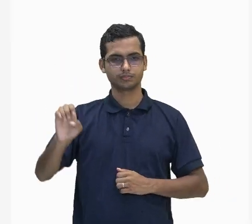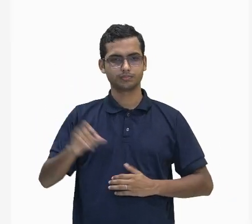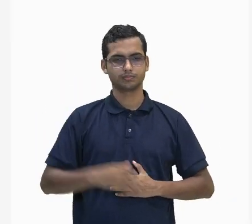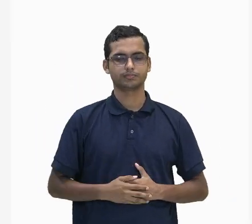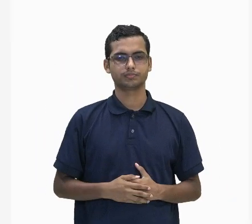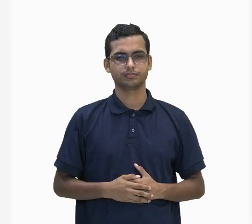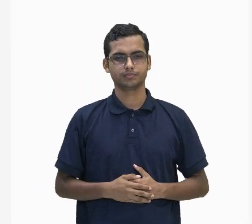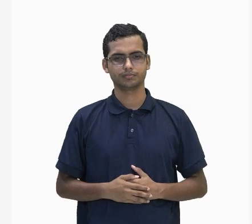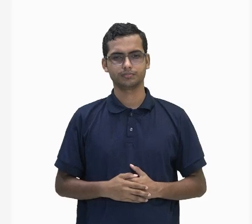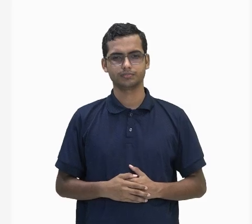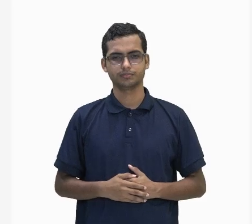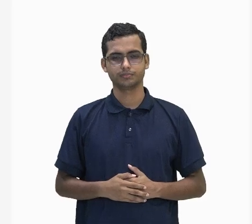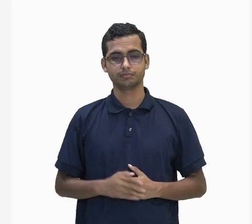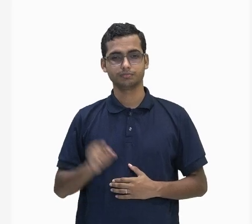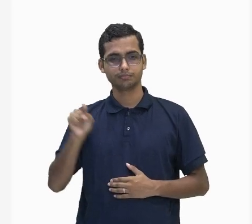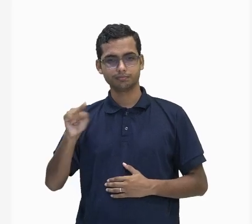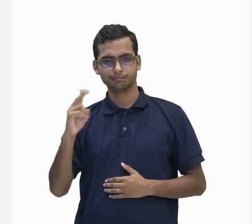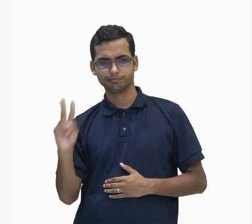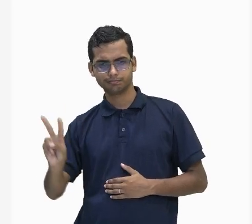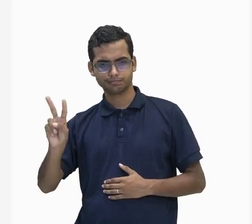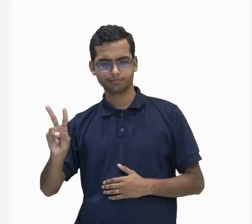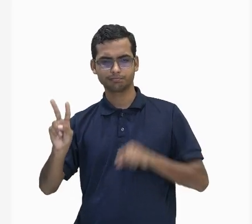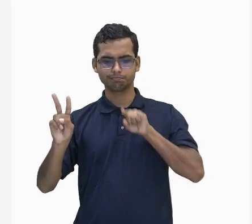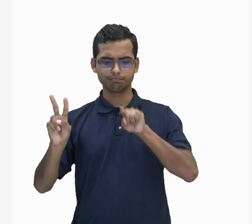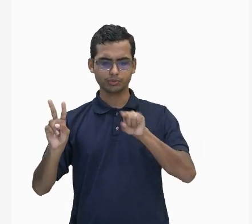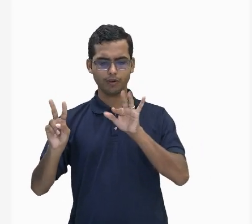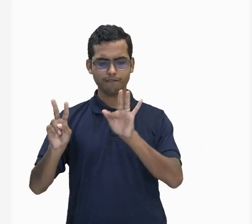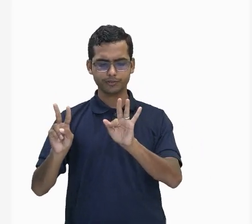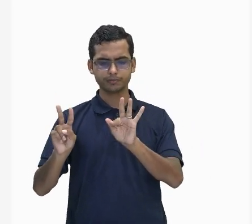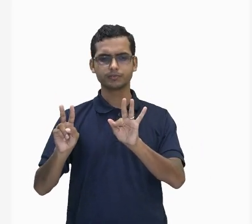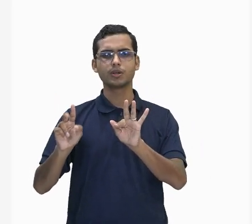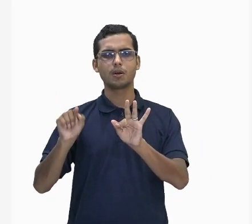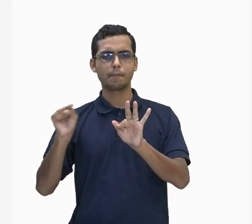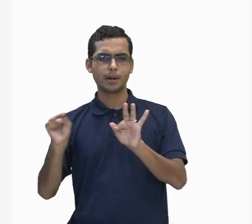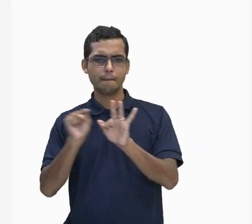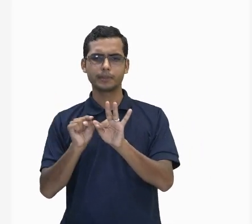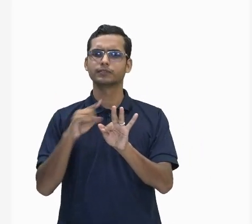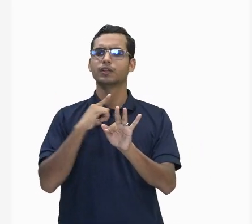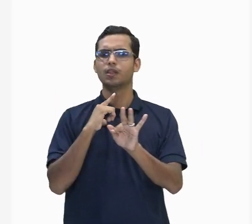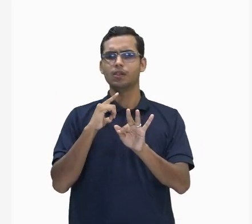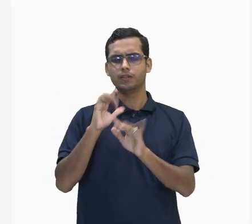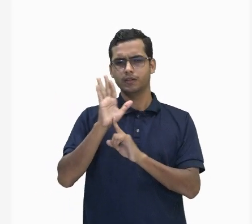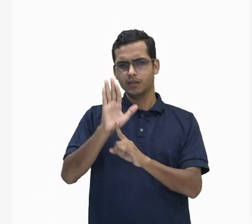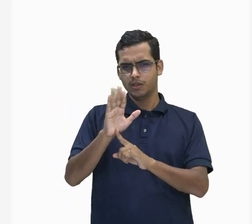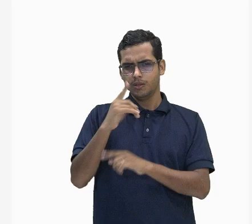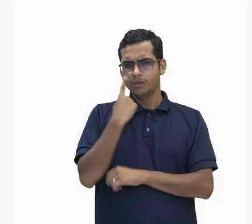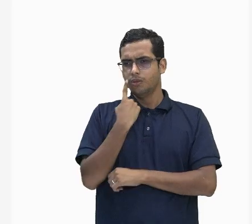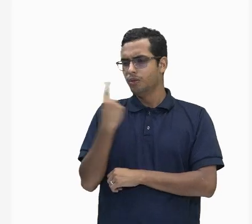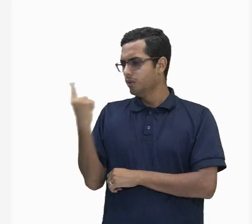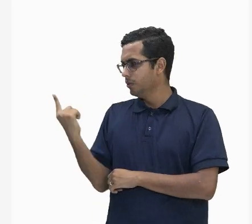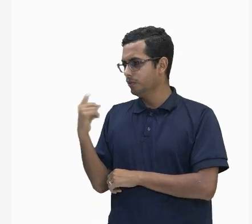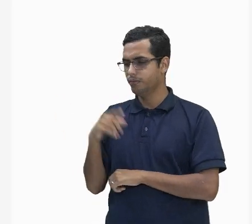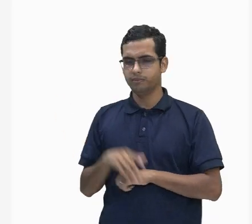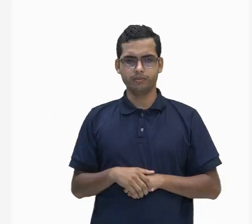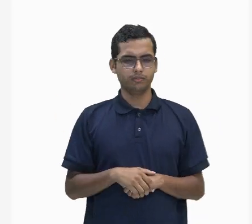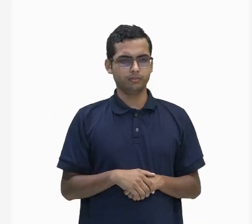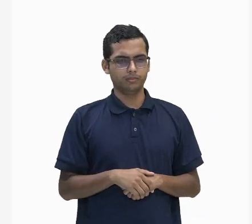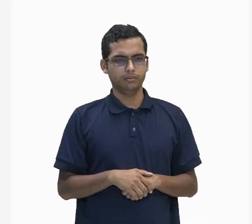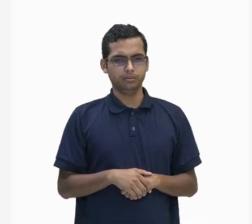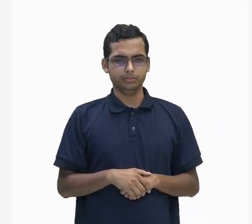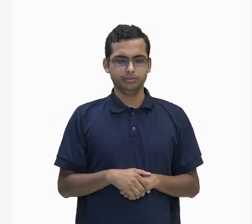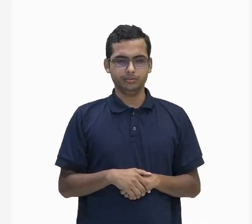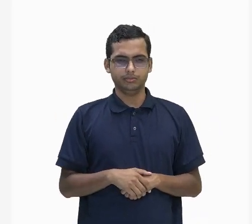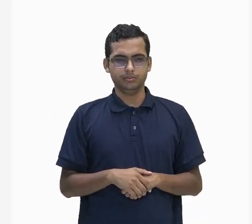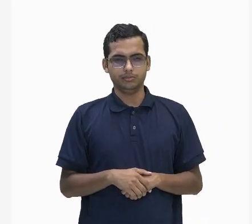vértice do espelho, o mais próximo possível, quase lá colado no espelho, né? Vai ficar entre o foco e o